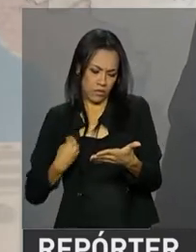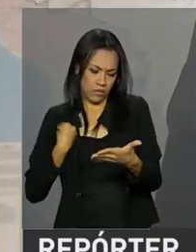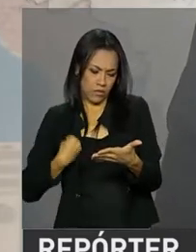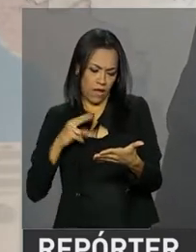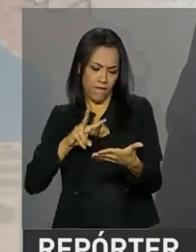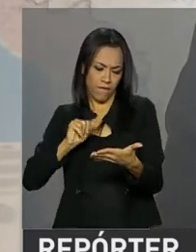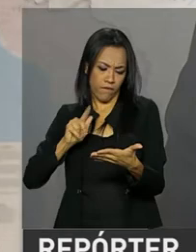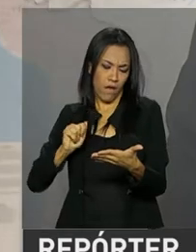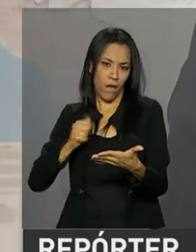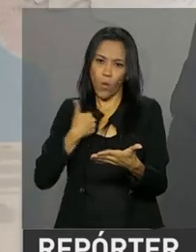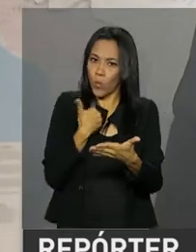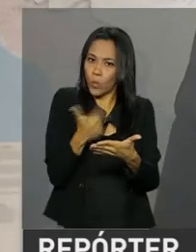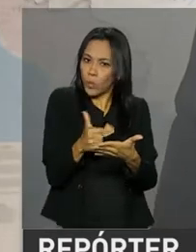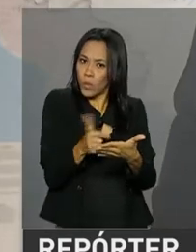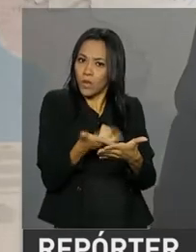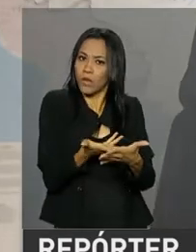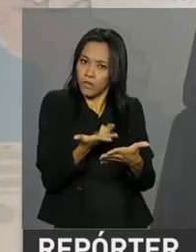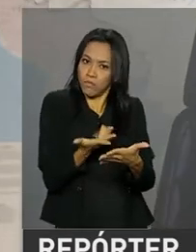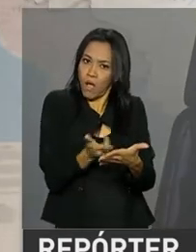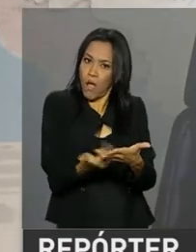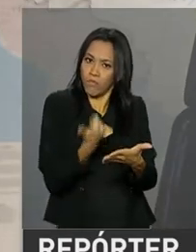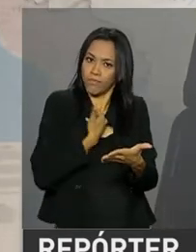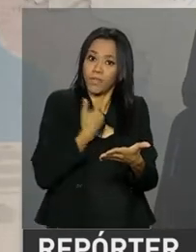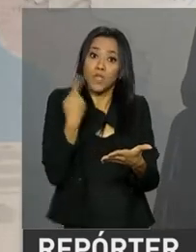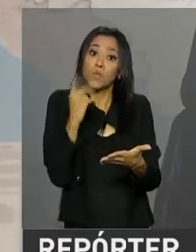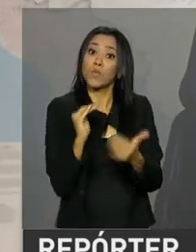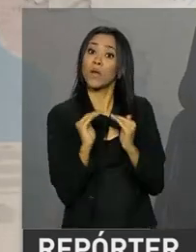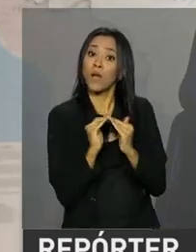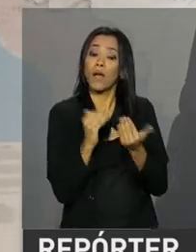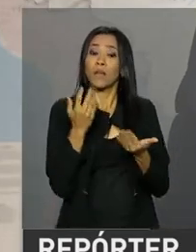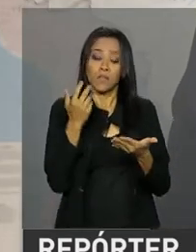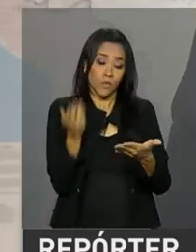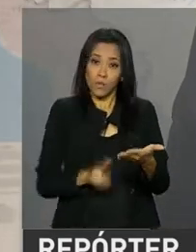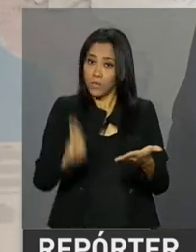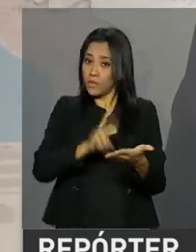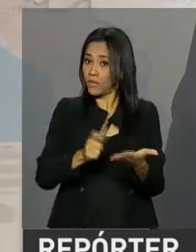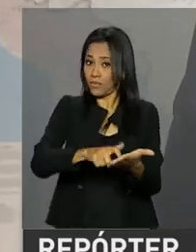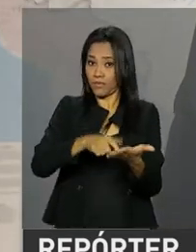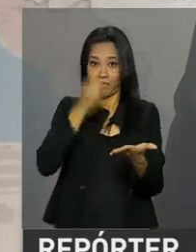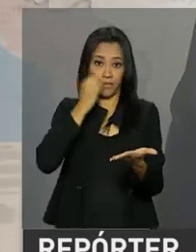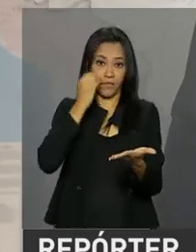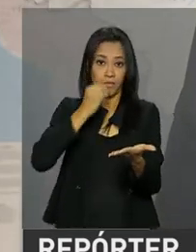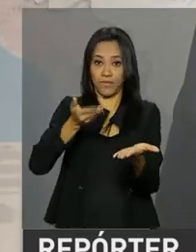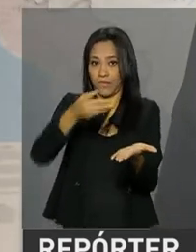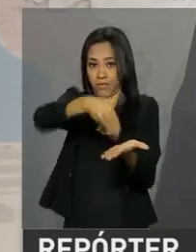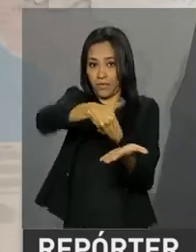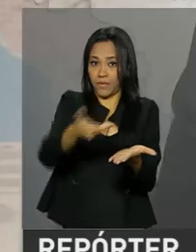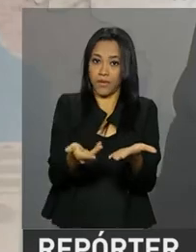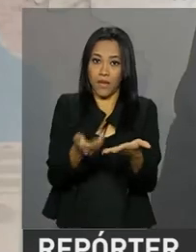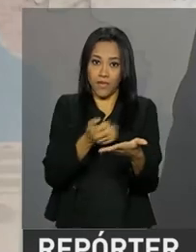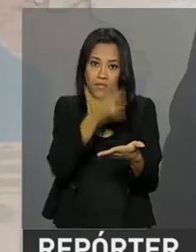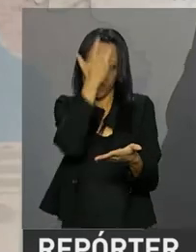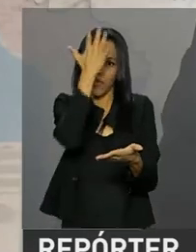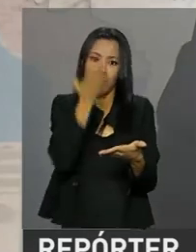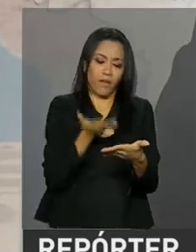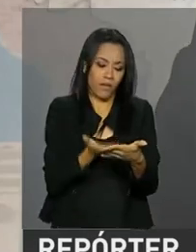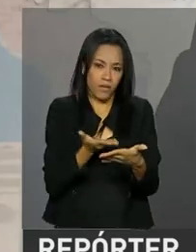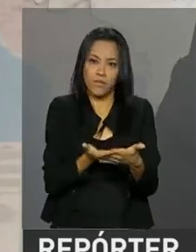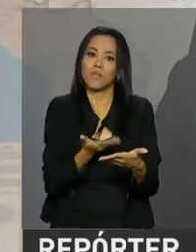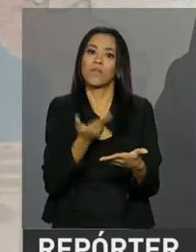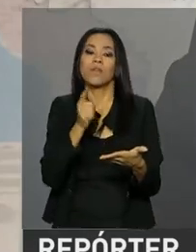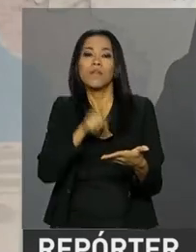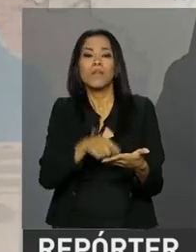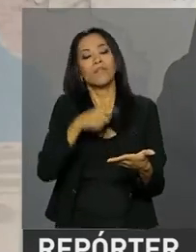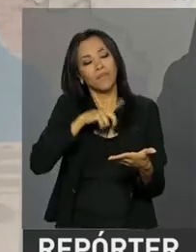vaga de de trabalho pra ele da sua casa com seu aplicativo que está no seu celular facilita e dá